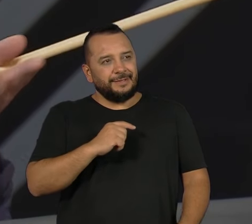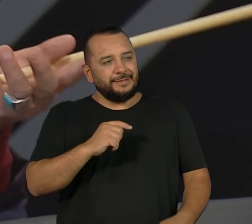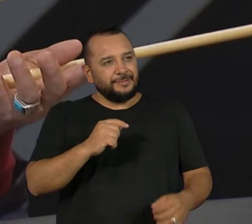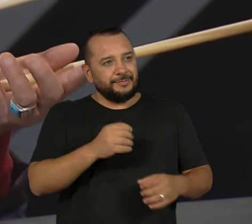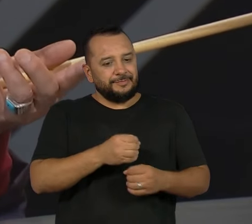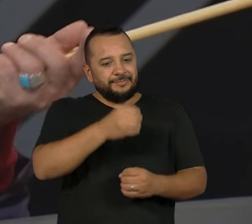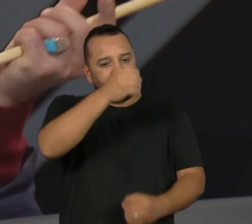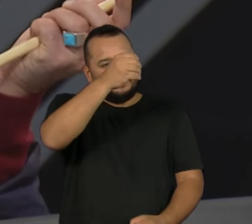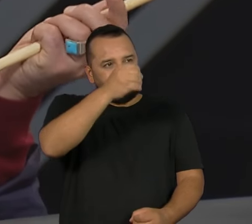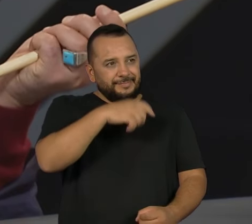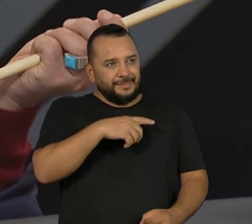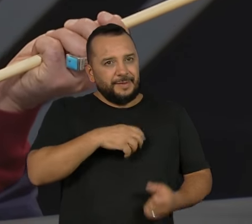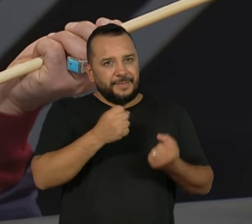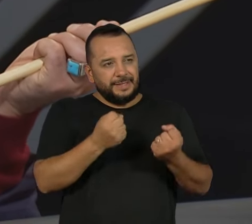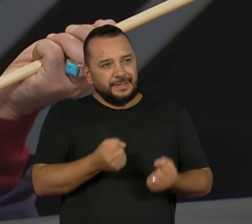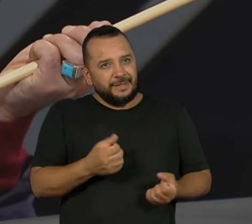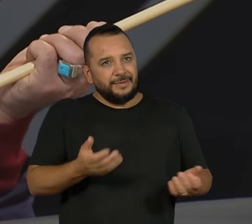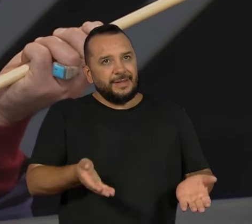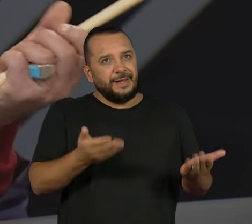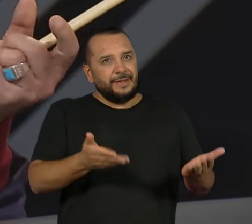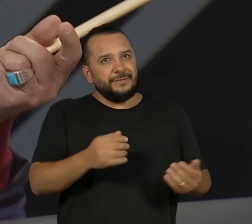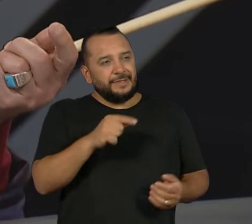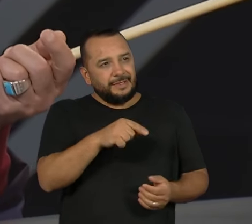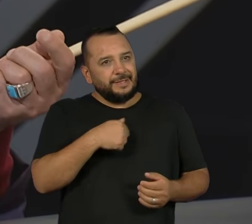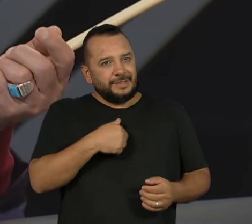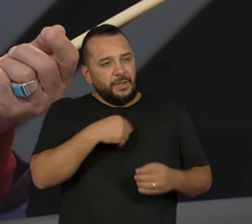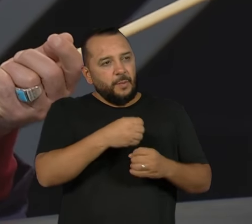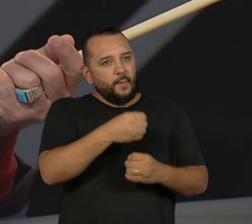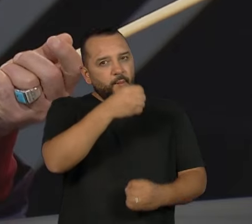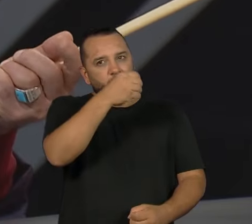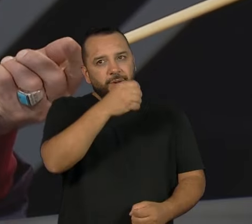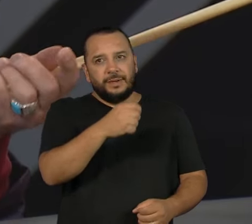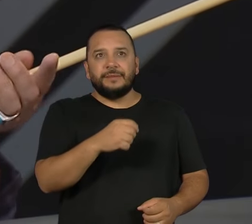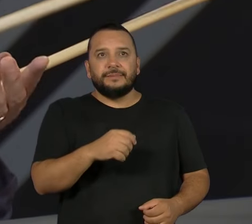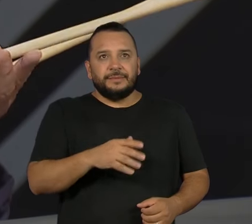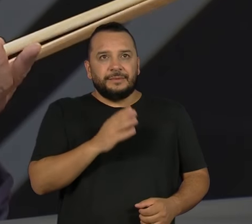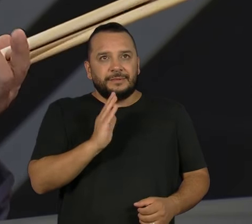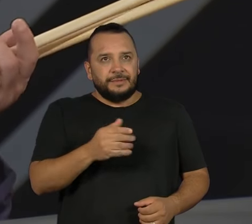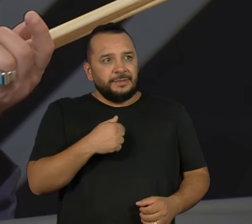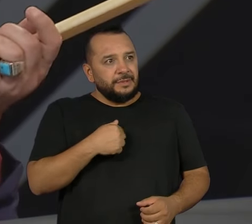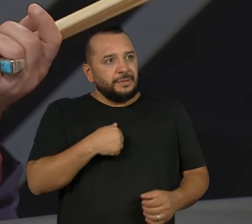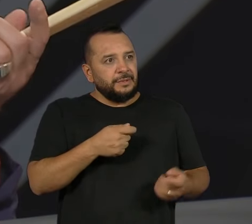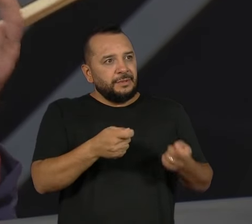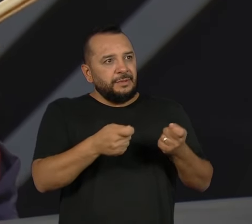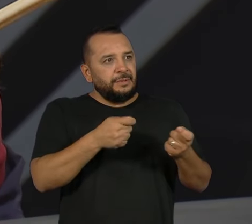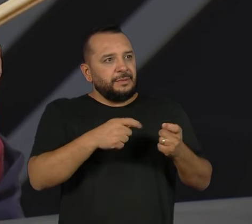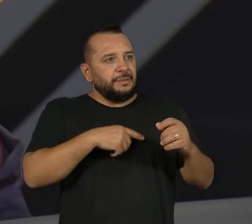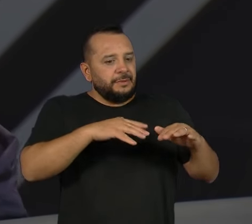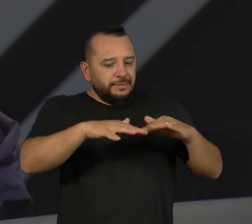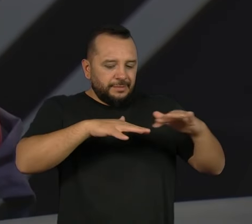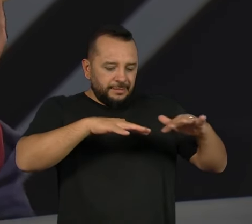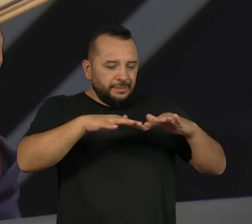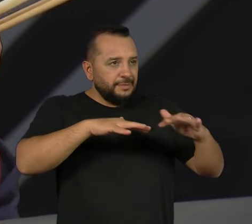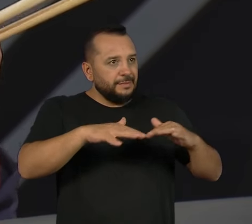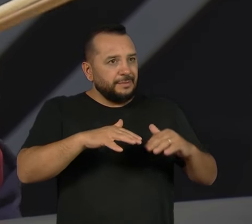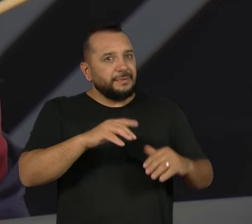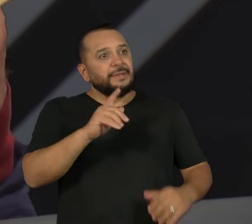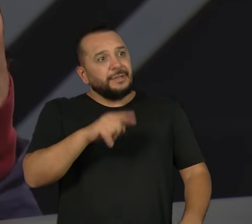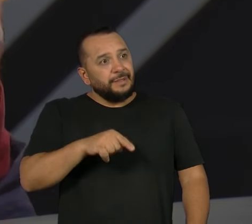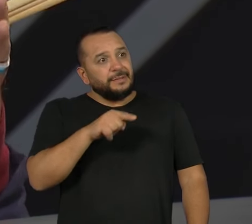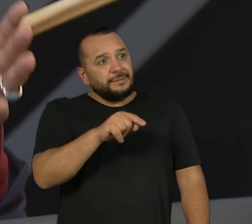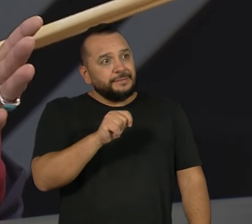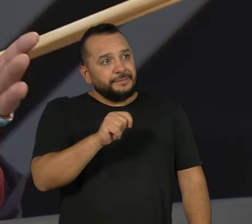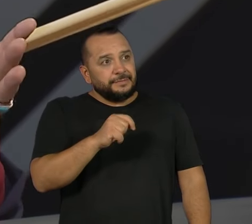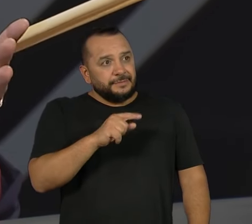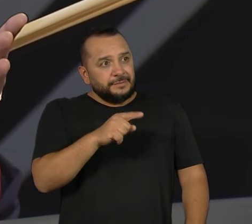mais pesado, mais leve. Aliás, esse eu trouxe bem fino, para regular a psicomotricidade. Eles são condutores para